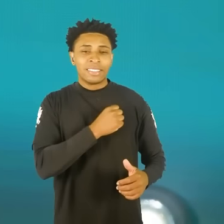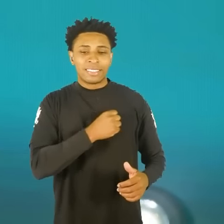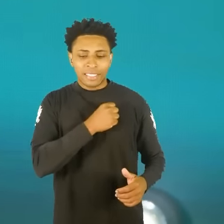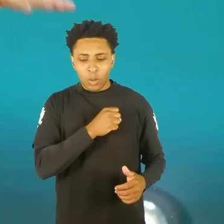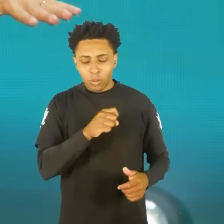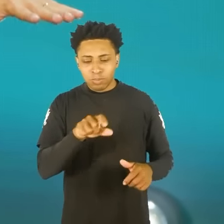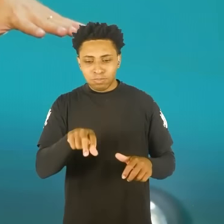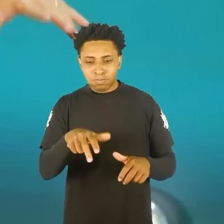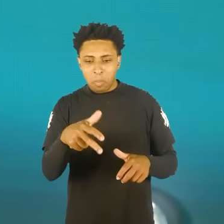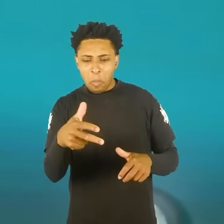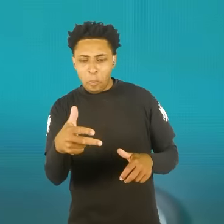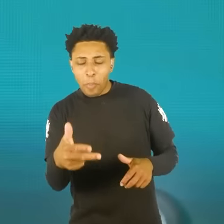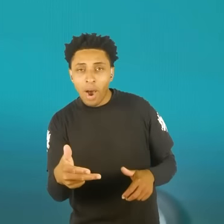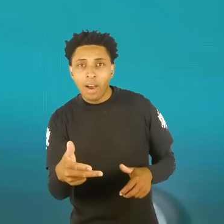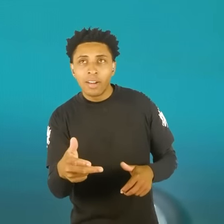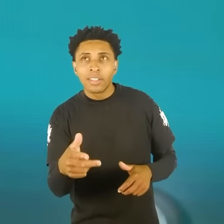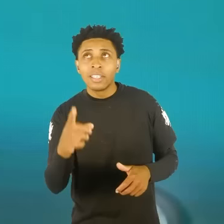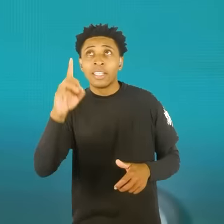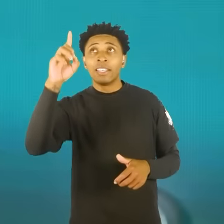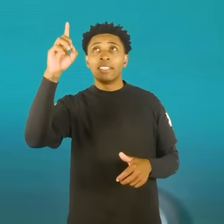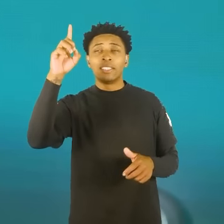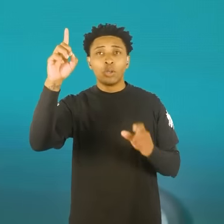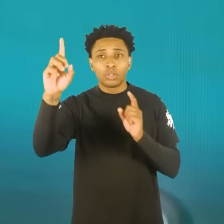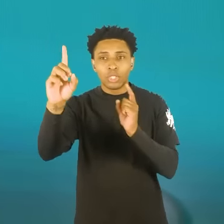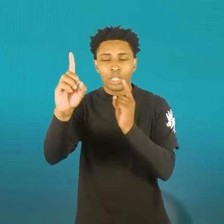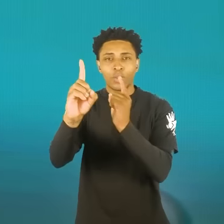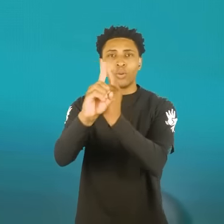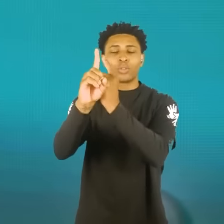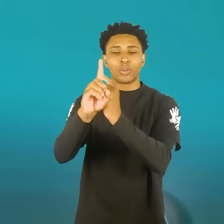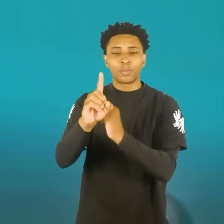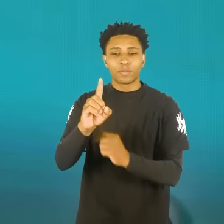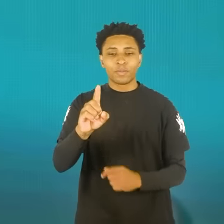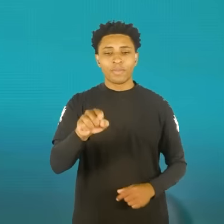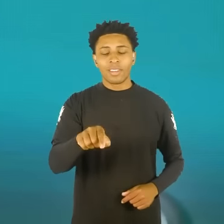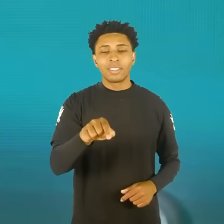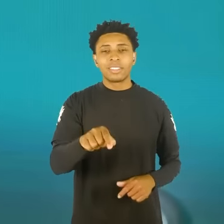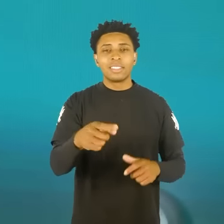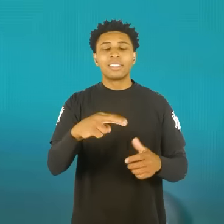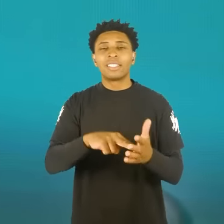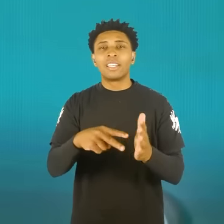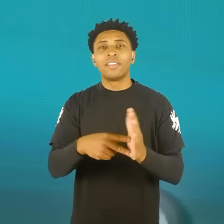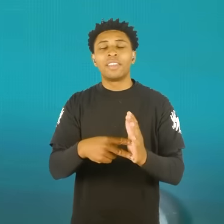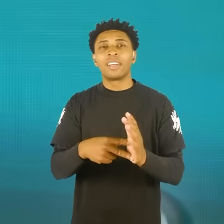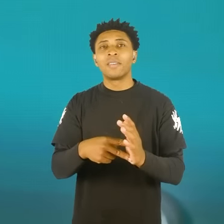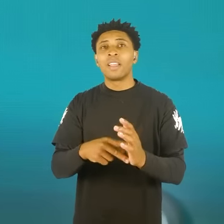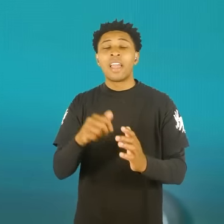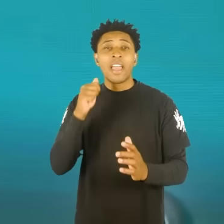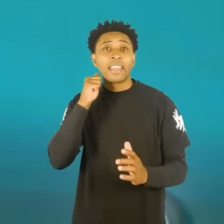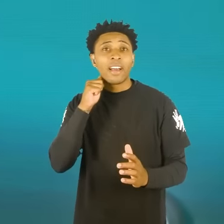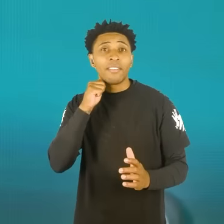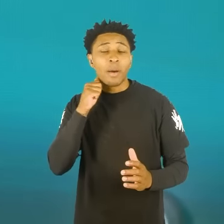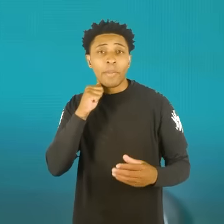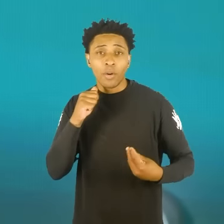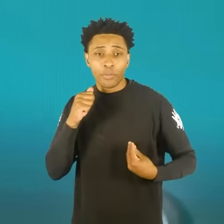e quando ele caiu, Deus o encontrou. O que isso significa? Significa que lágrimas de um adorador não são lágrimas, são